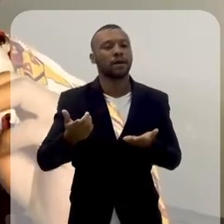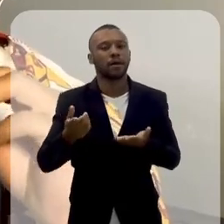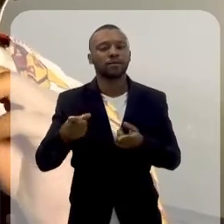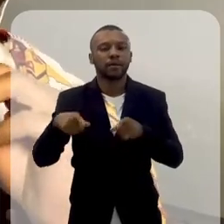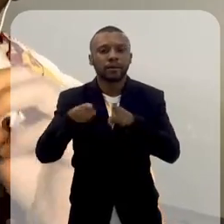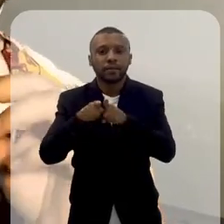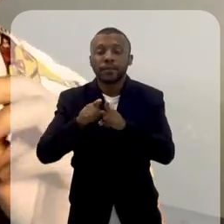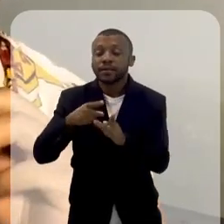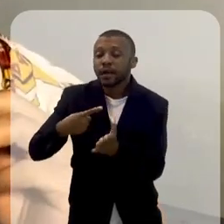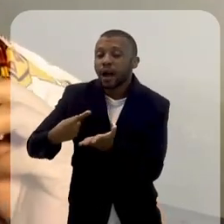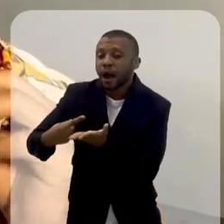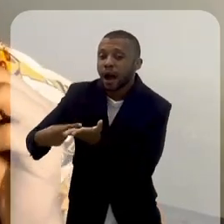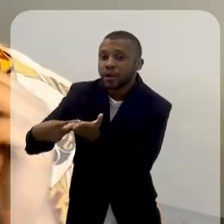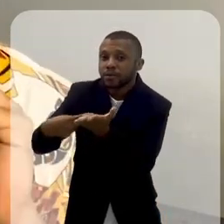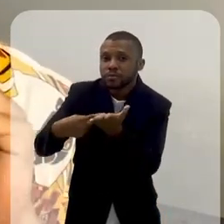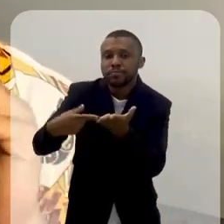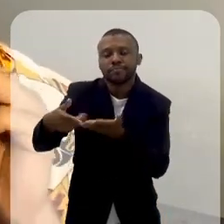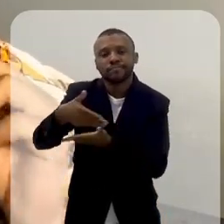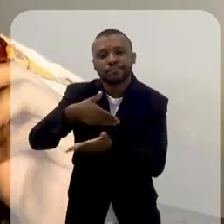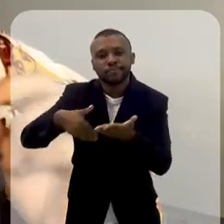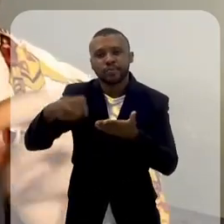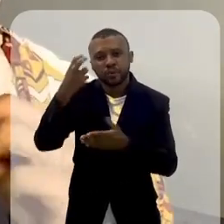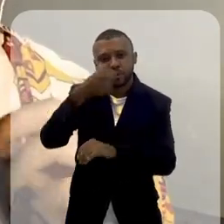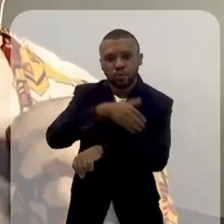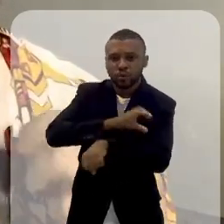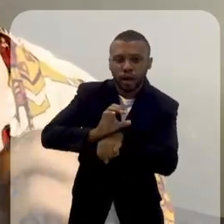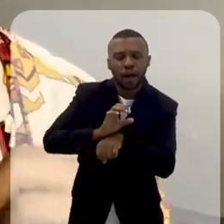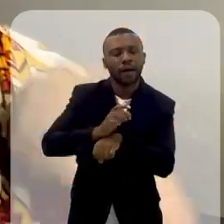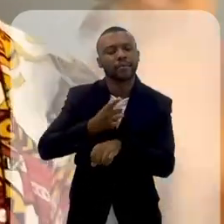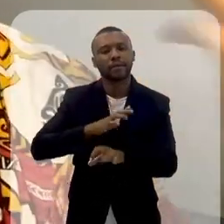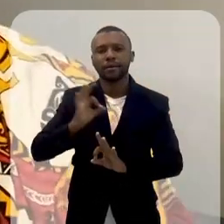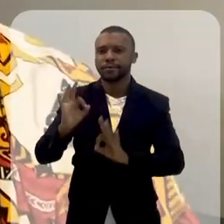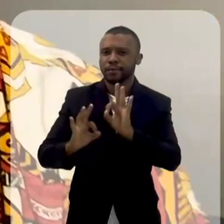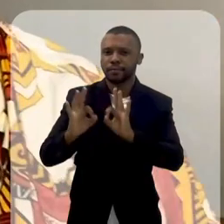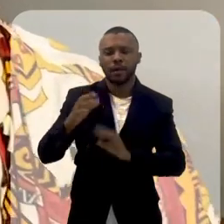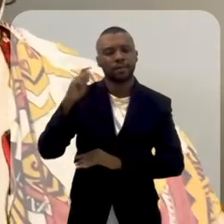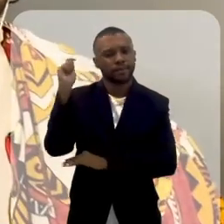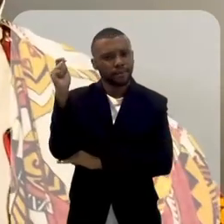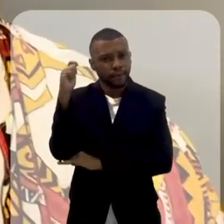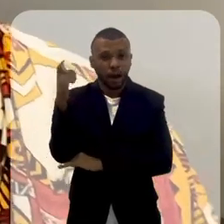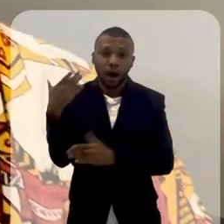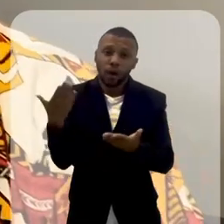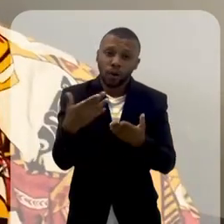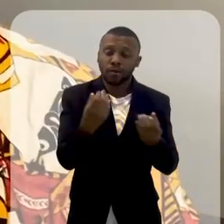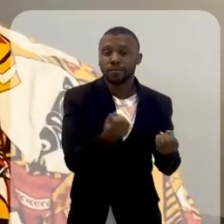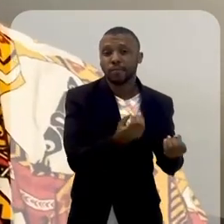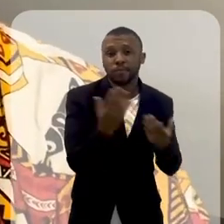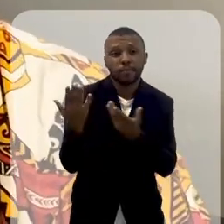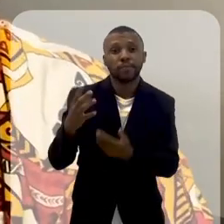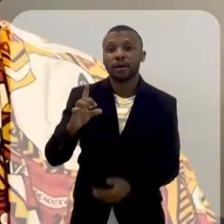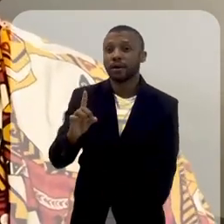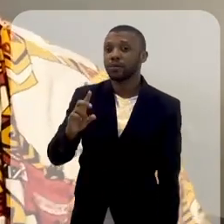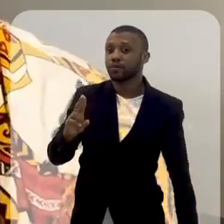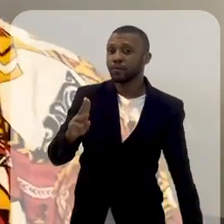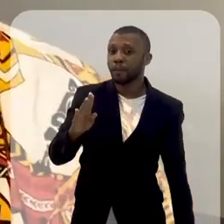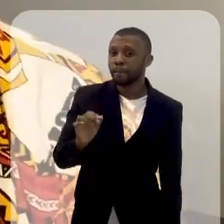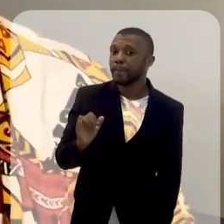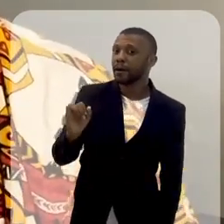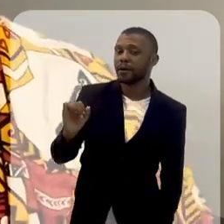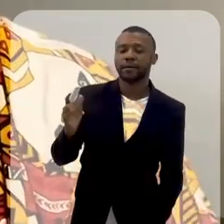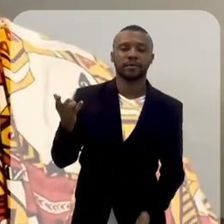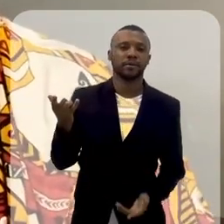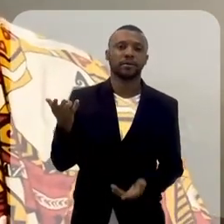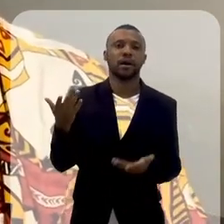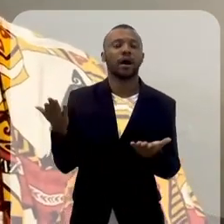de financiamento e de articulação cultural, que aí logo depois eu faço o Unipfest, eu faço festival aqui. E agora eu fui